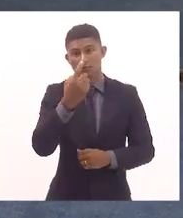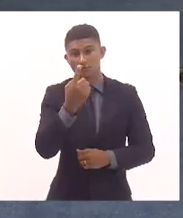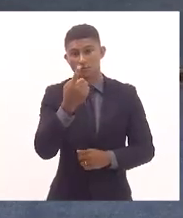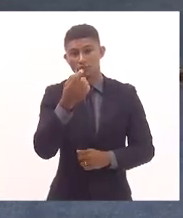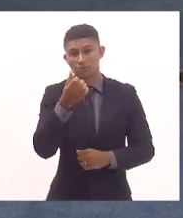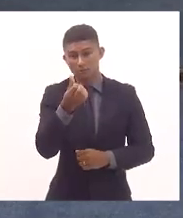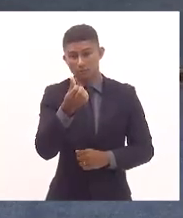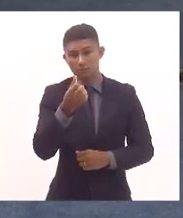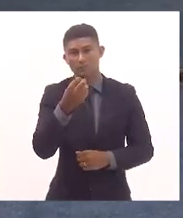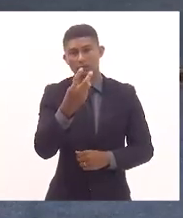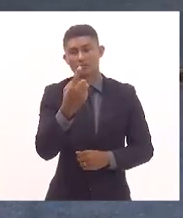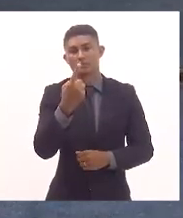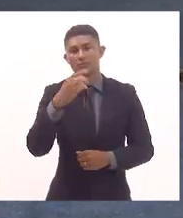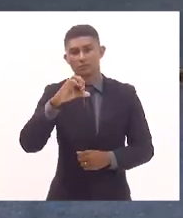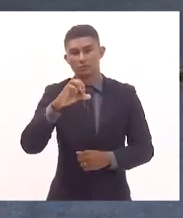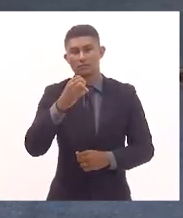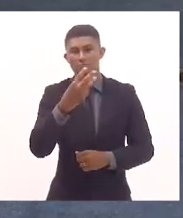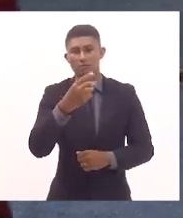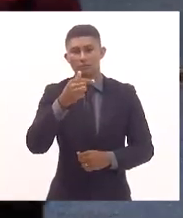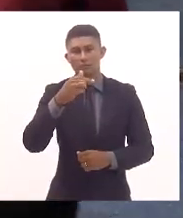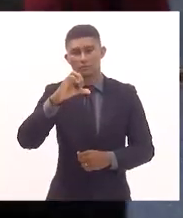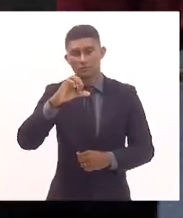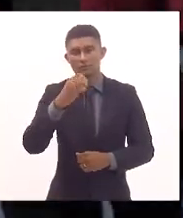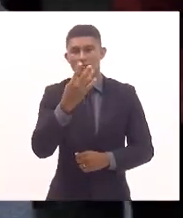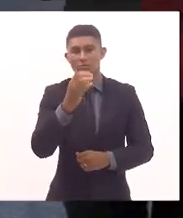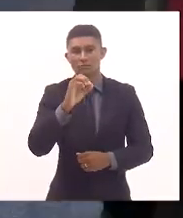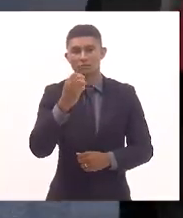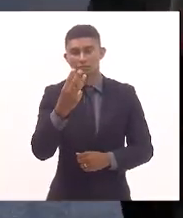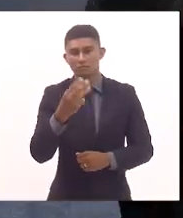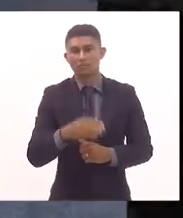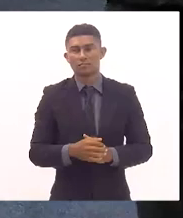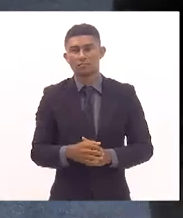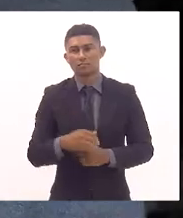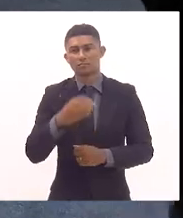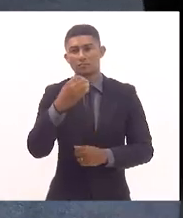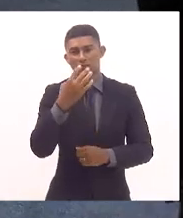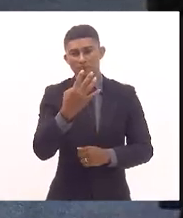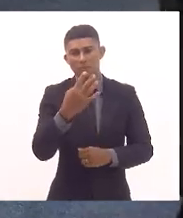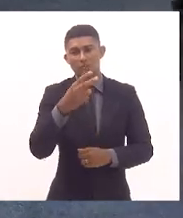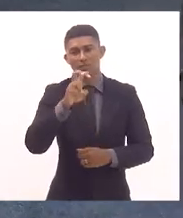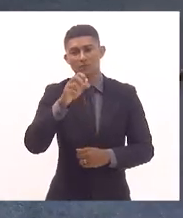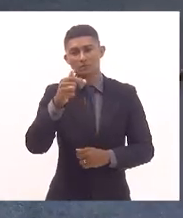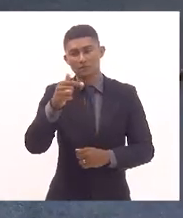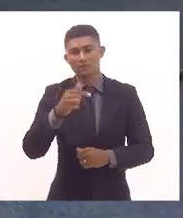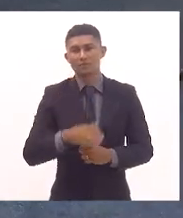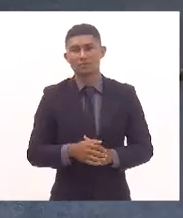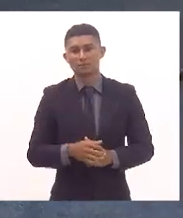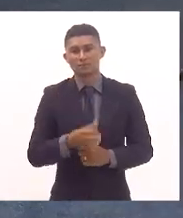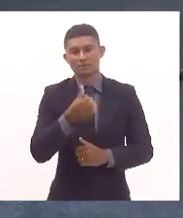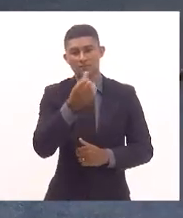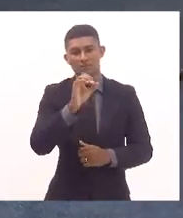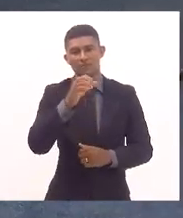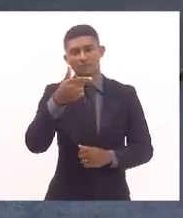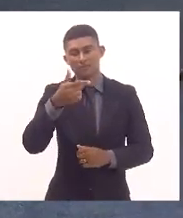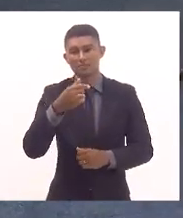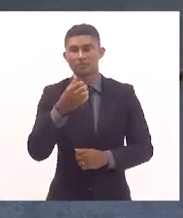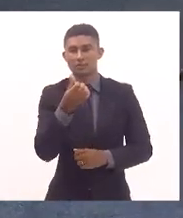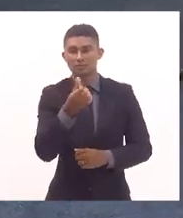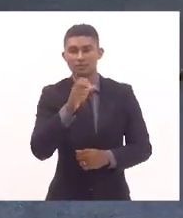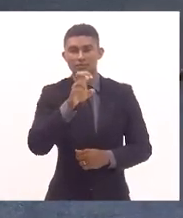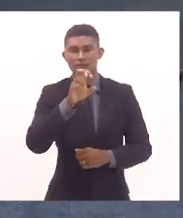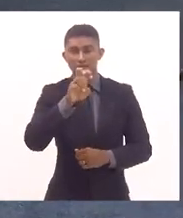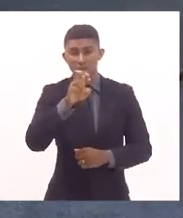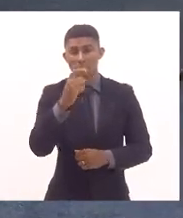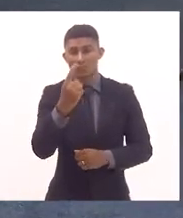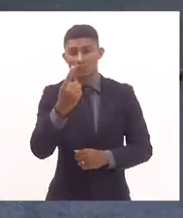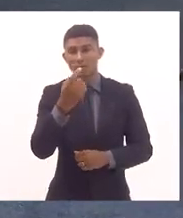273, 319, 379, 403, 457, 520, 602, 619, 651,